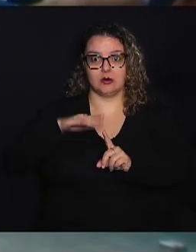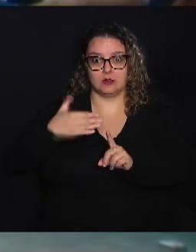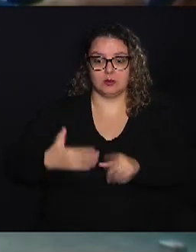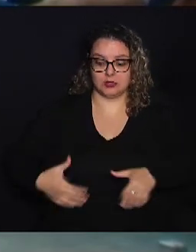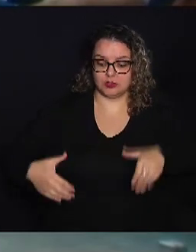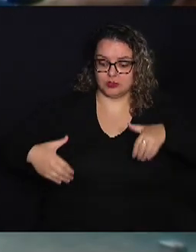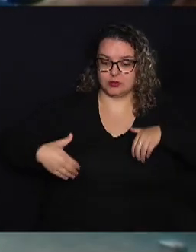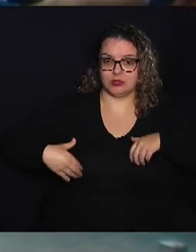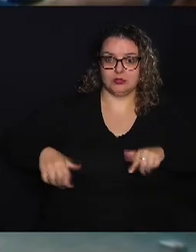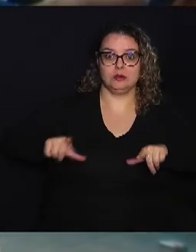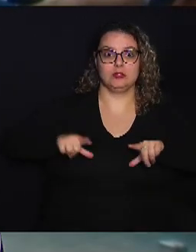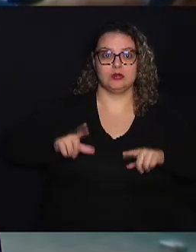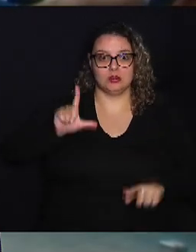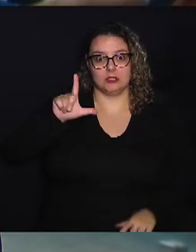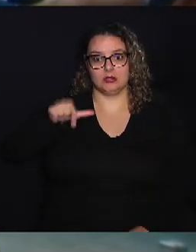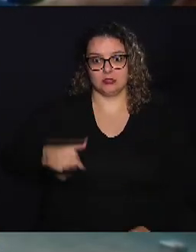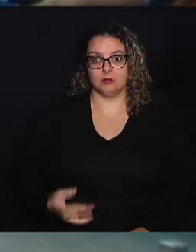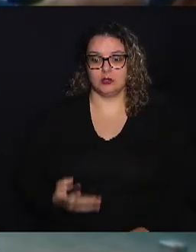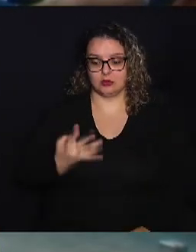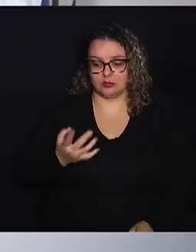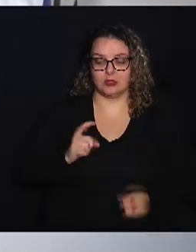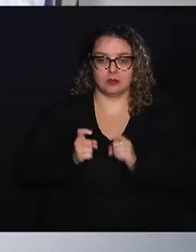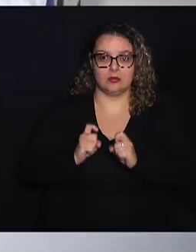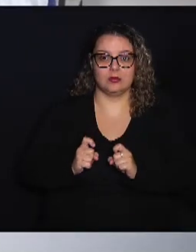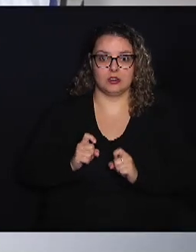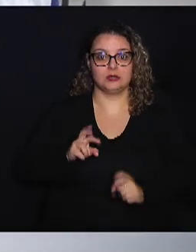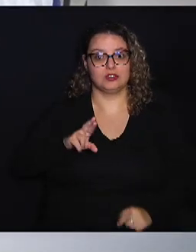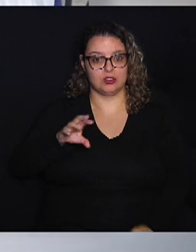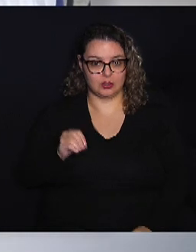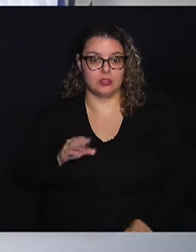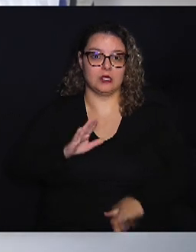e depois 4 plenárias onde eles atuam.